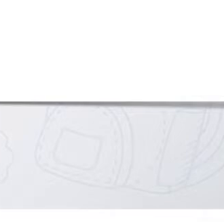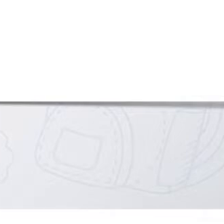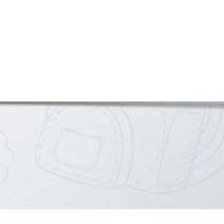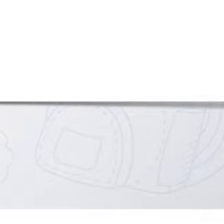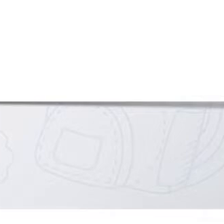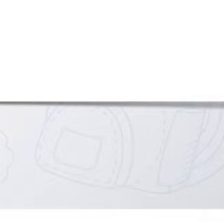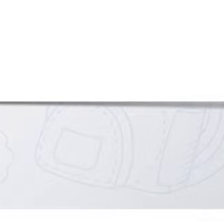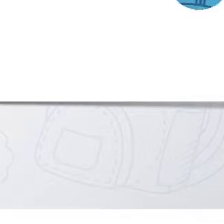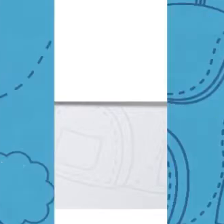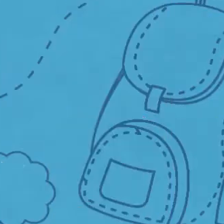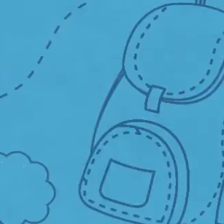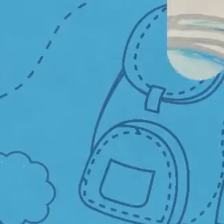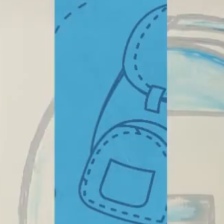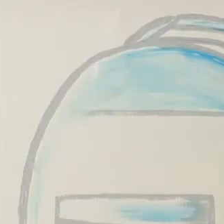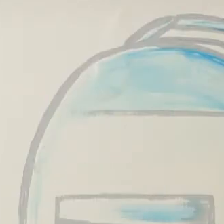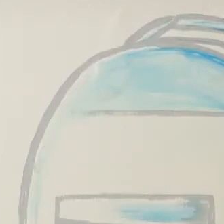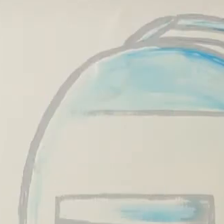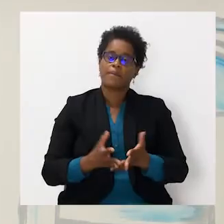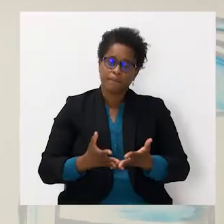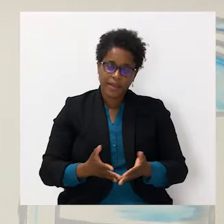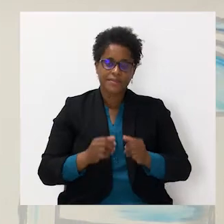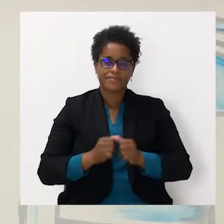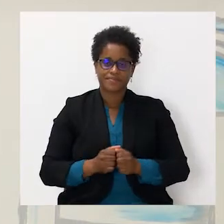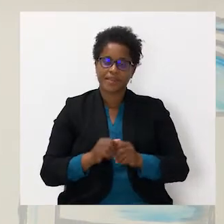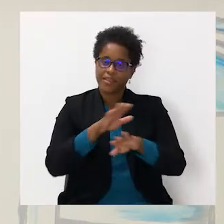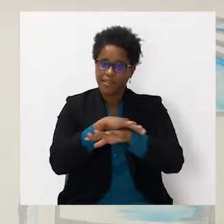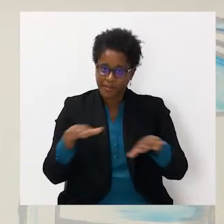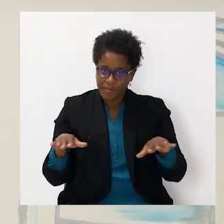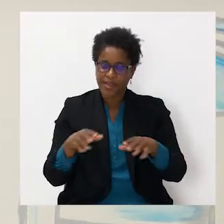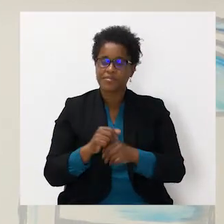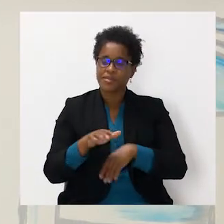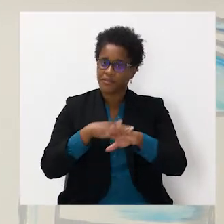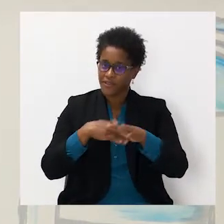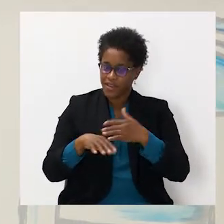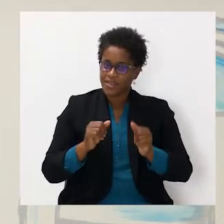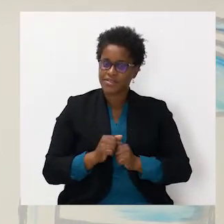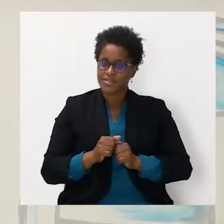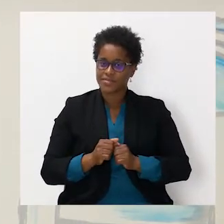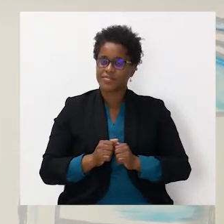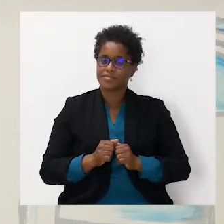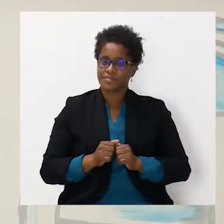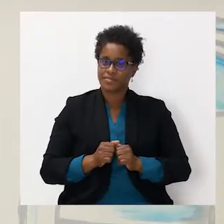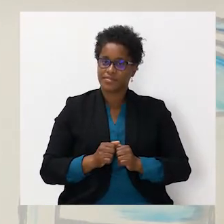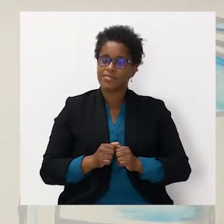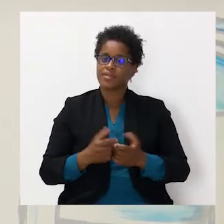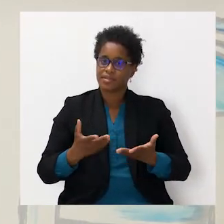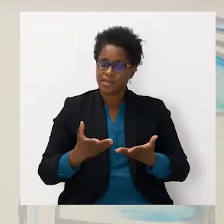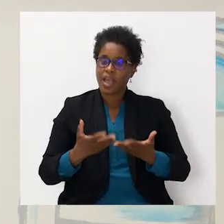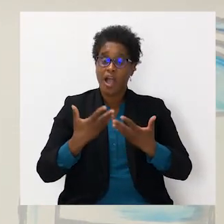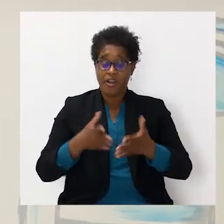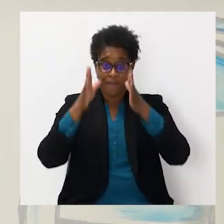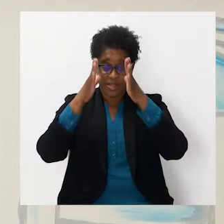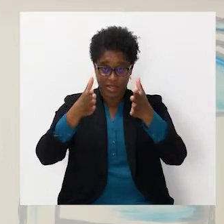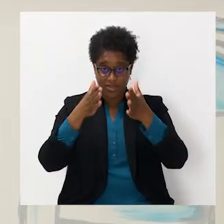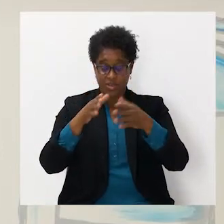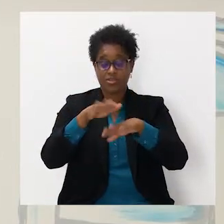Bem, terminaram de fazer? Já? Agora prestem atenção,